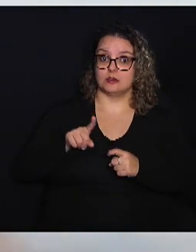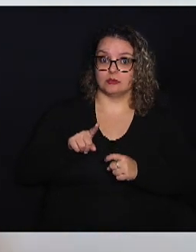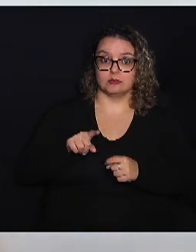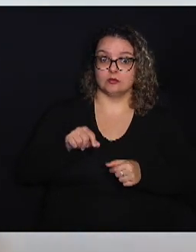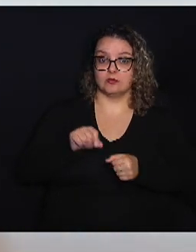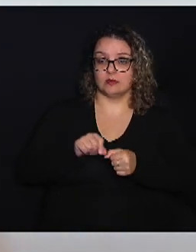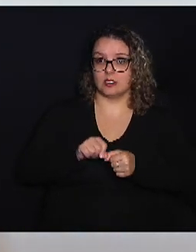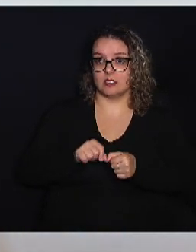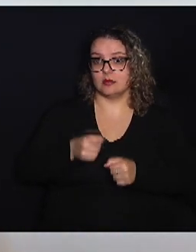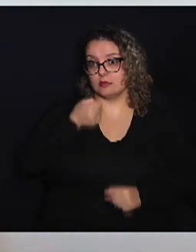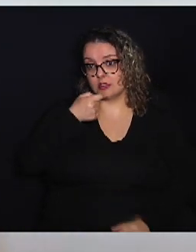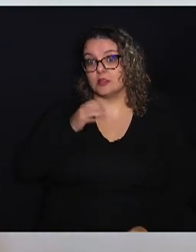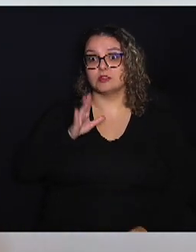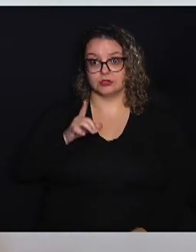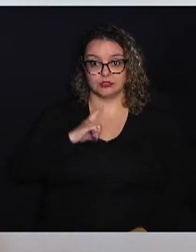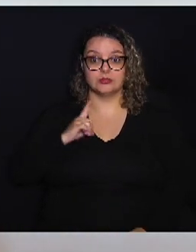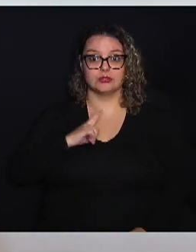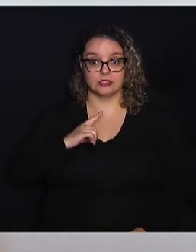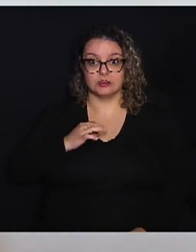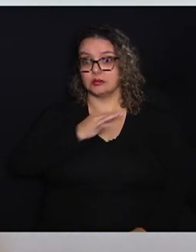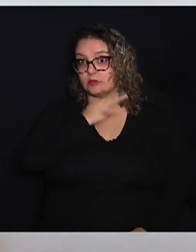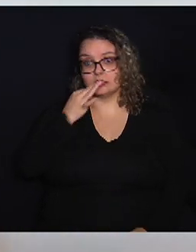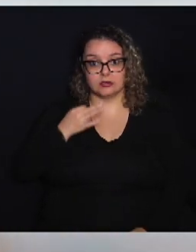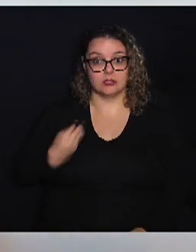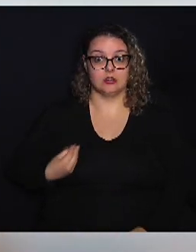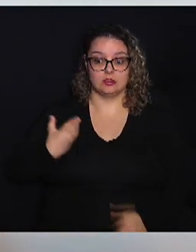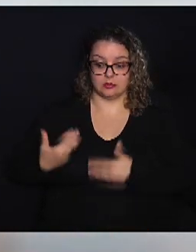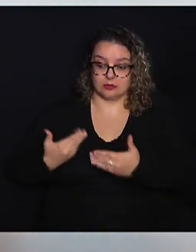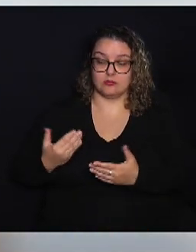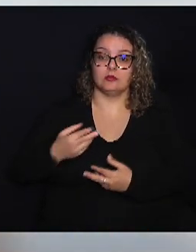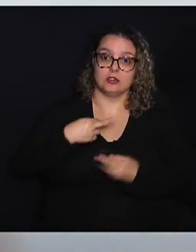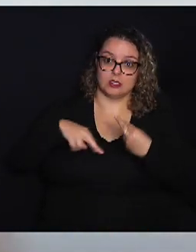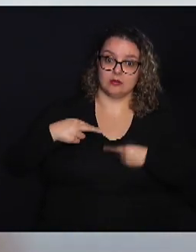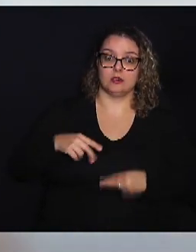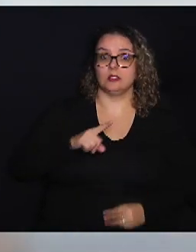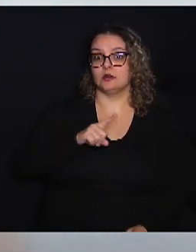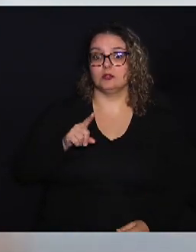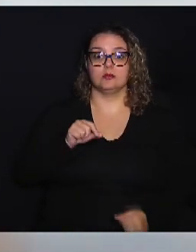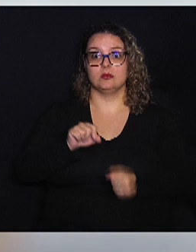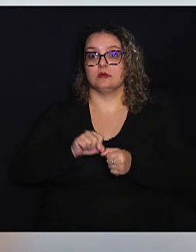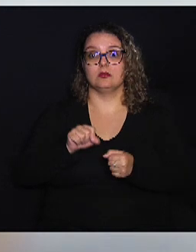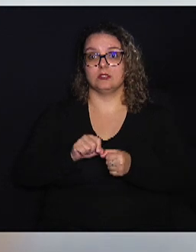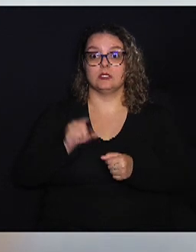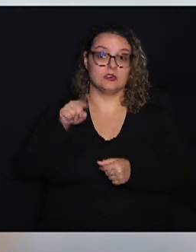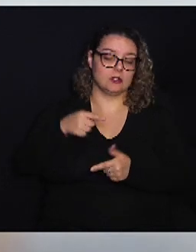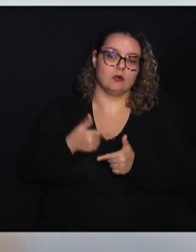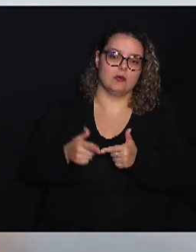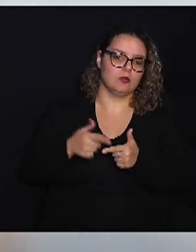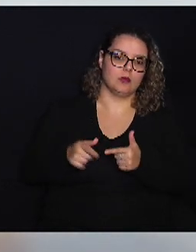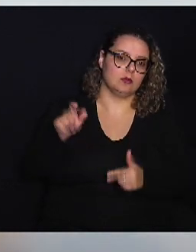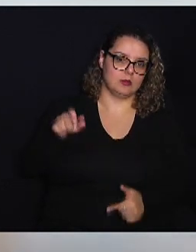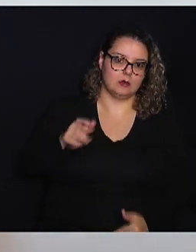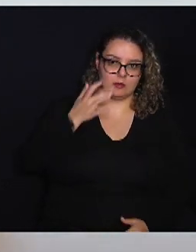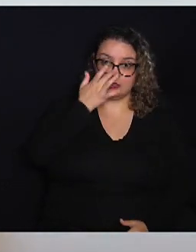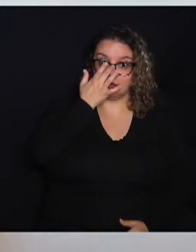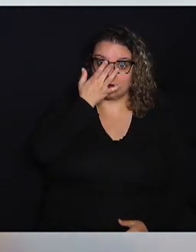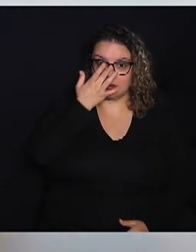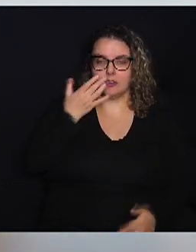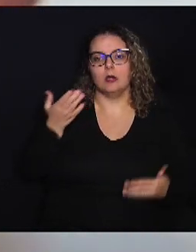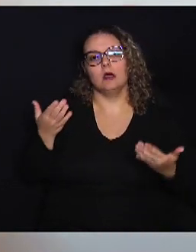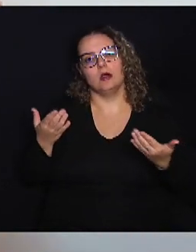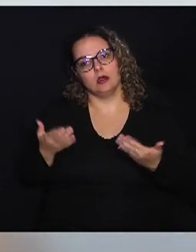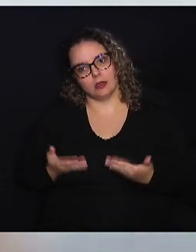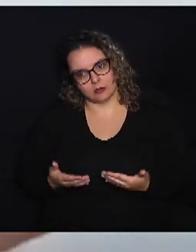medicação, porque já existe um excelente estilo de vida associado que não vai fazer com que isso seja um problema para essa pessoa.